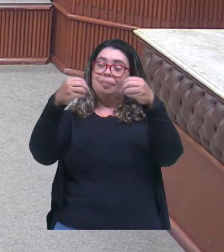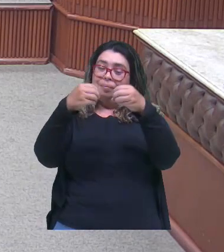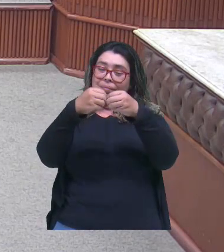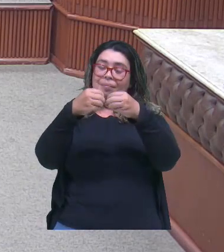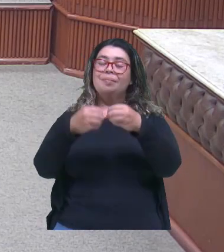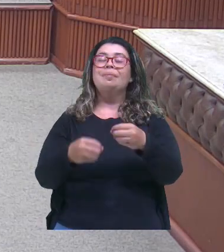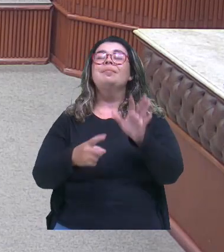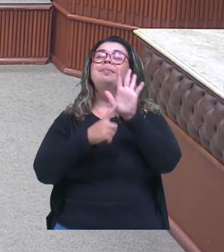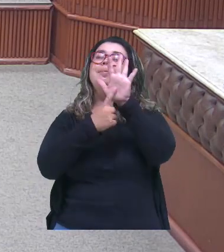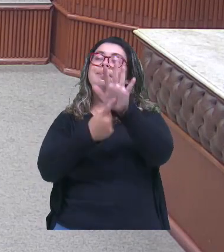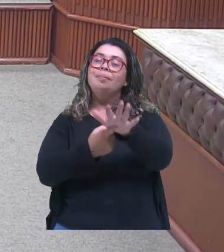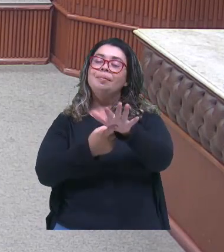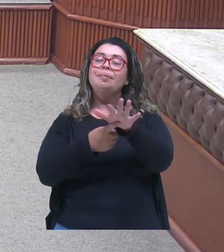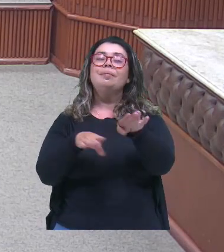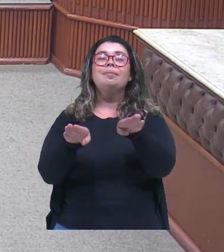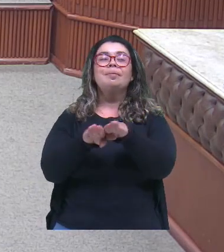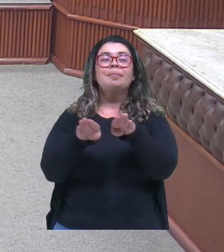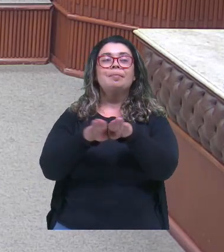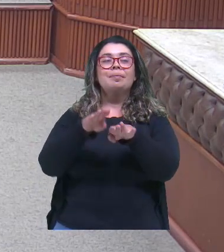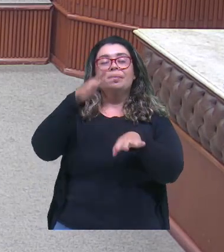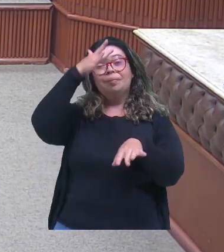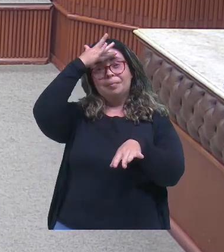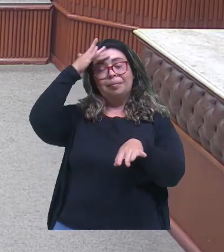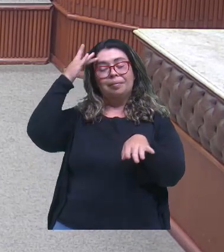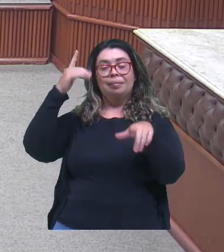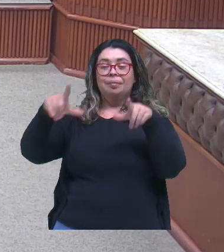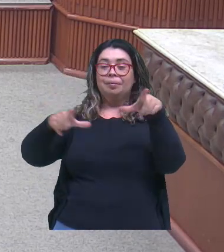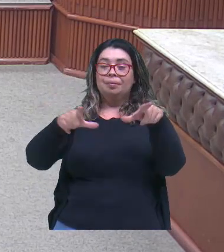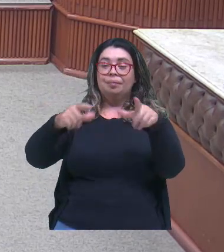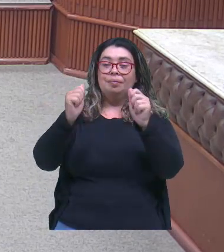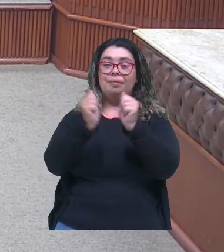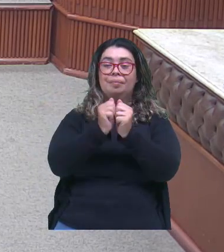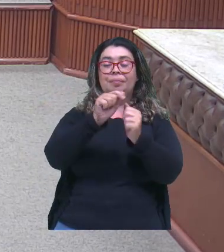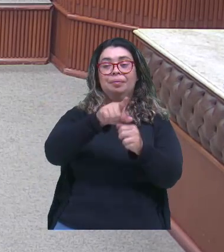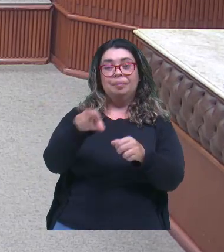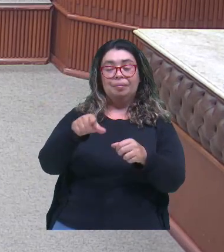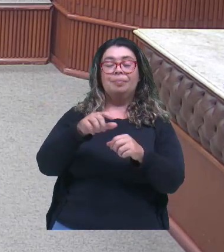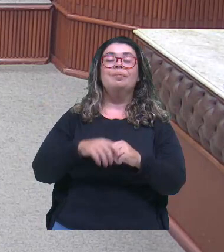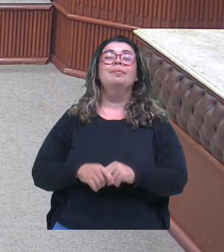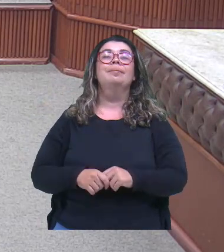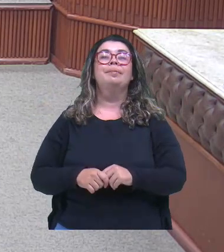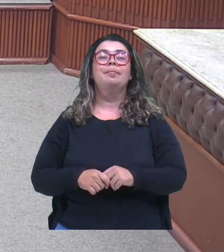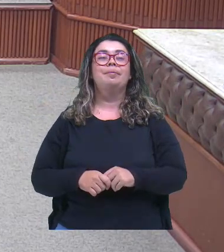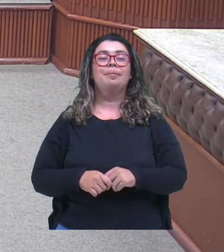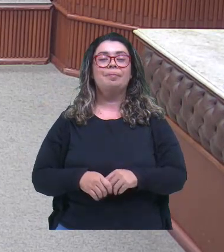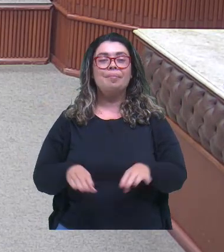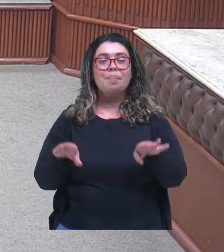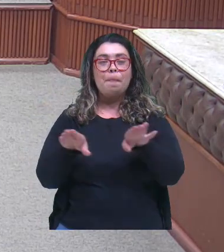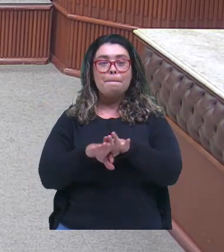estão representando também pessoas que trabalham com vocês, pessoas da sua área, que também